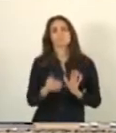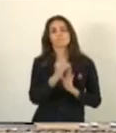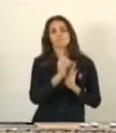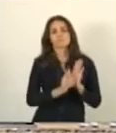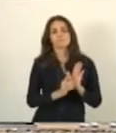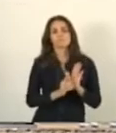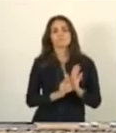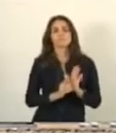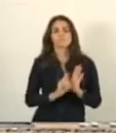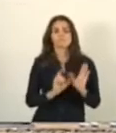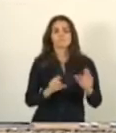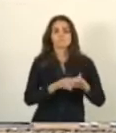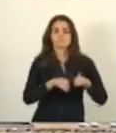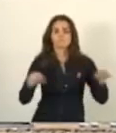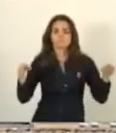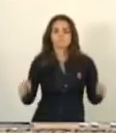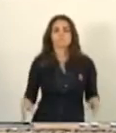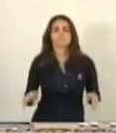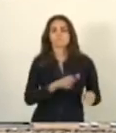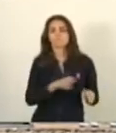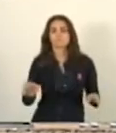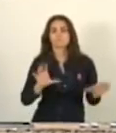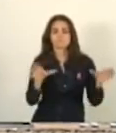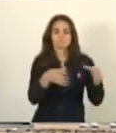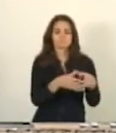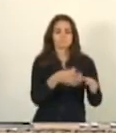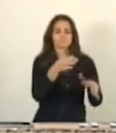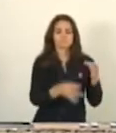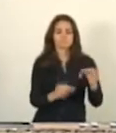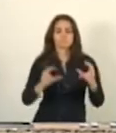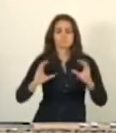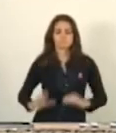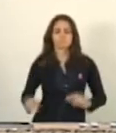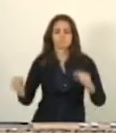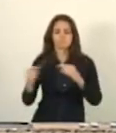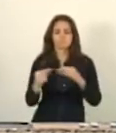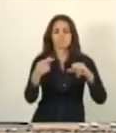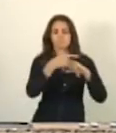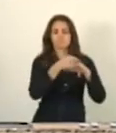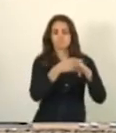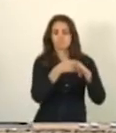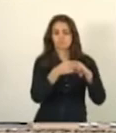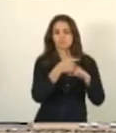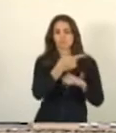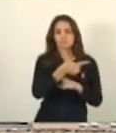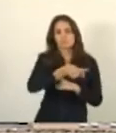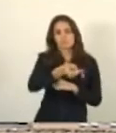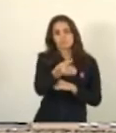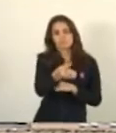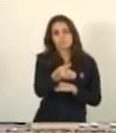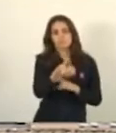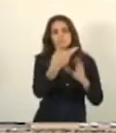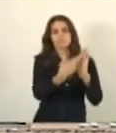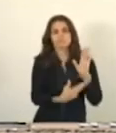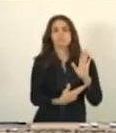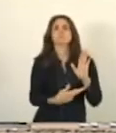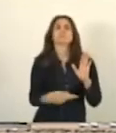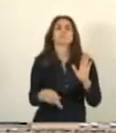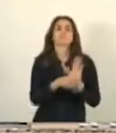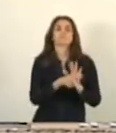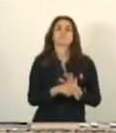diretora, às comissões de Justiça e Cidadania, na forma do artigo 276 do regimento interno. Próximo